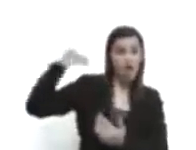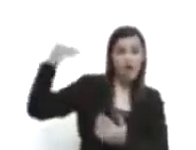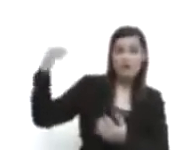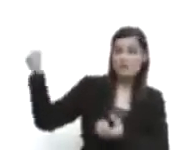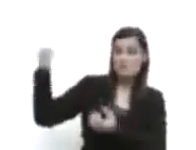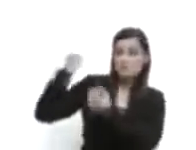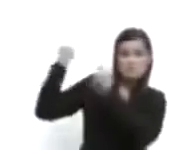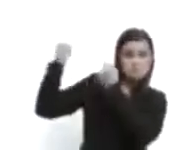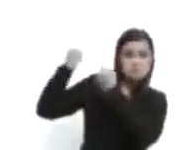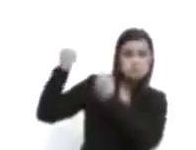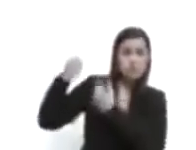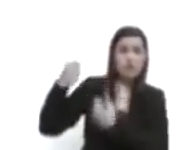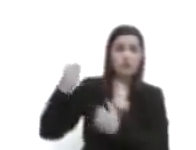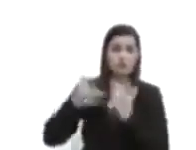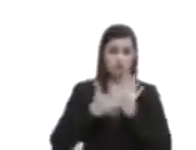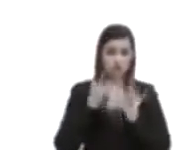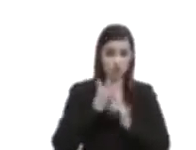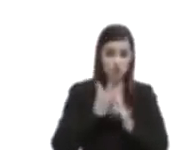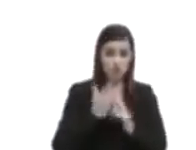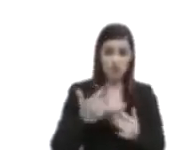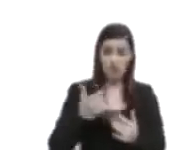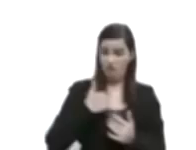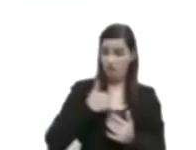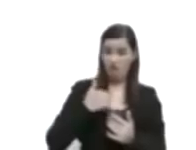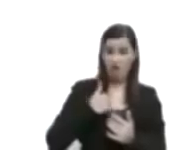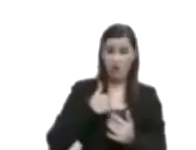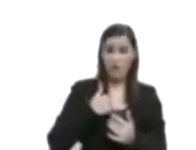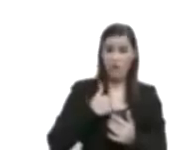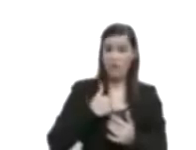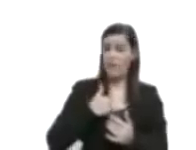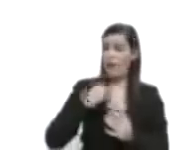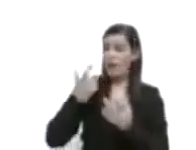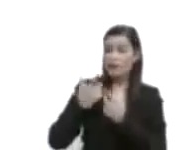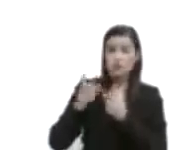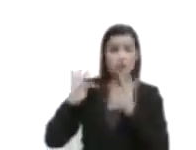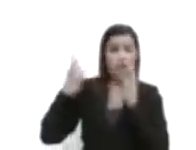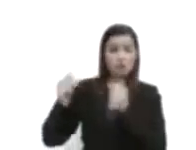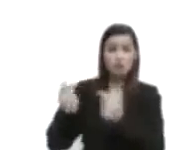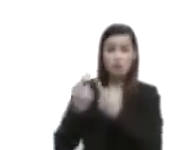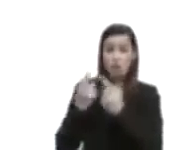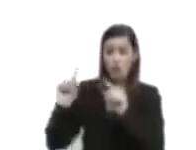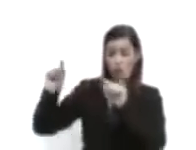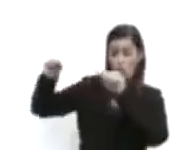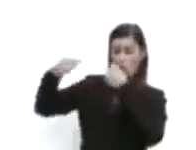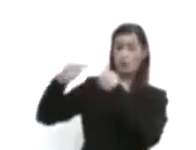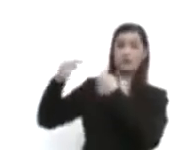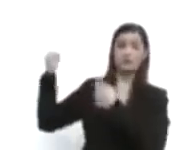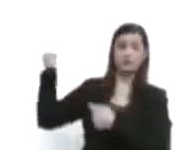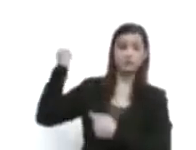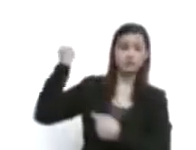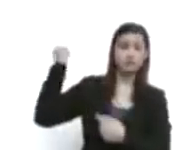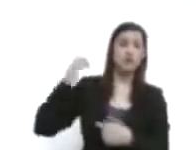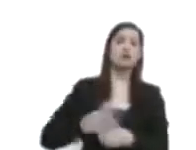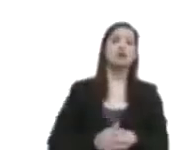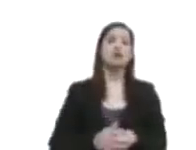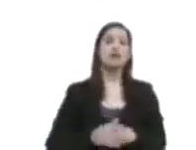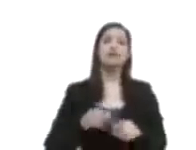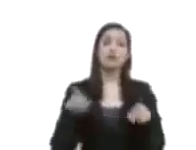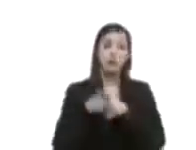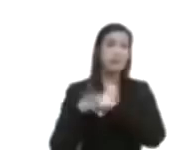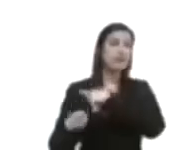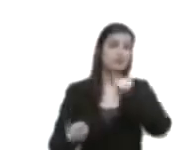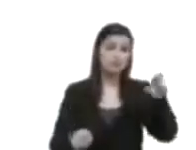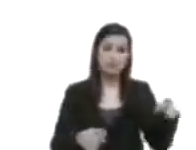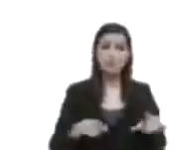somos sal da terra e luz do mundo. Esse congresso incomoda o inferno, um crente incomoda o inferno, a justiça plantada em nosso